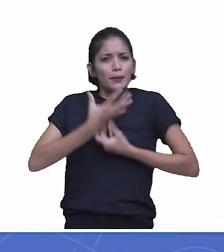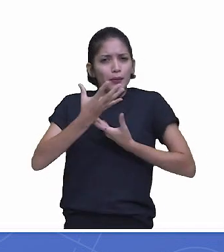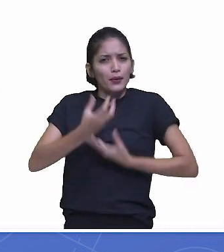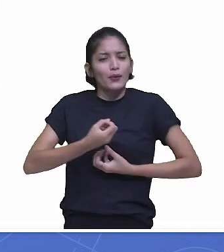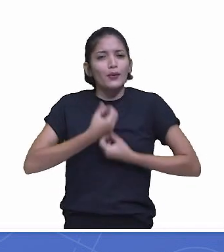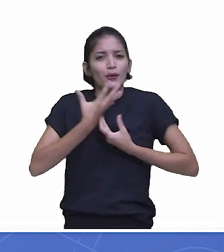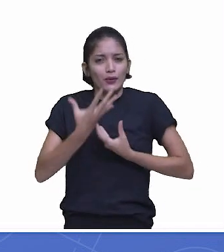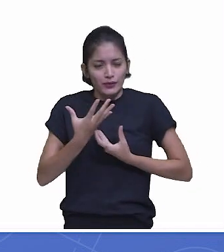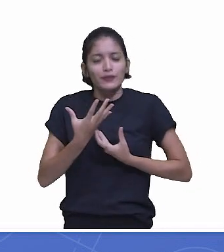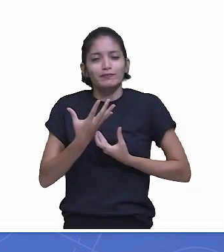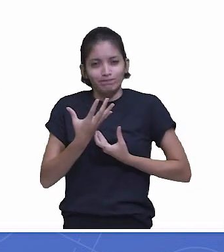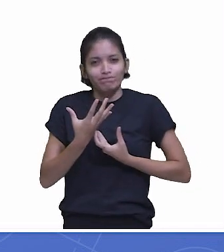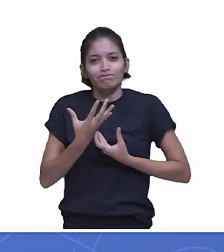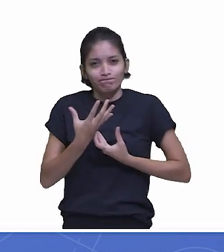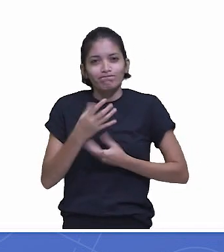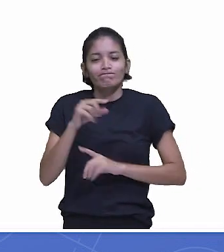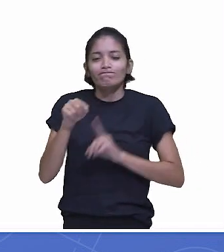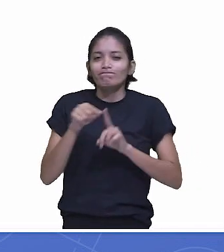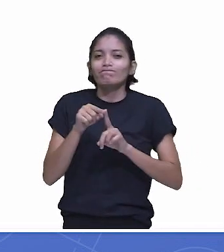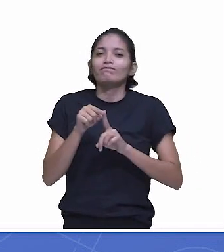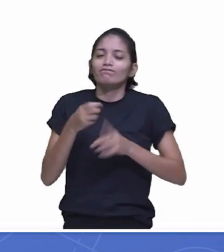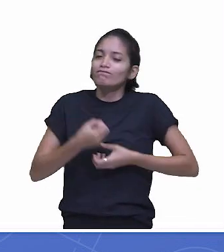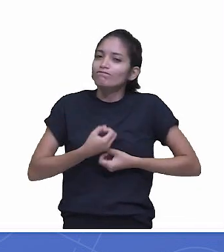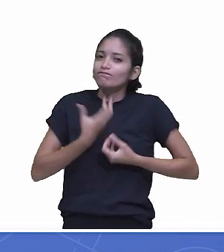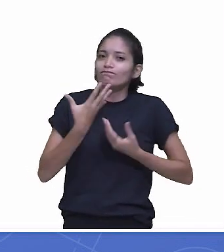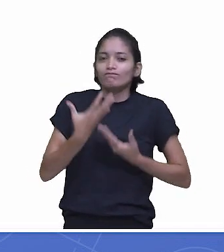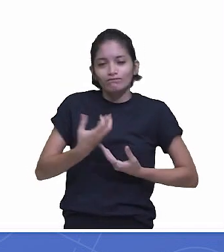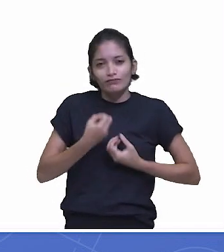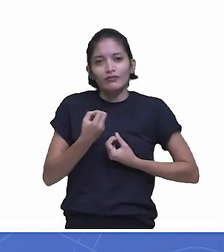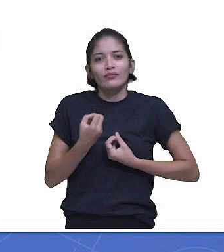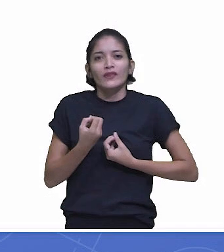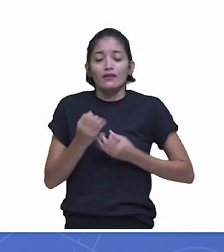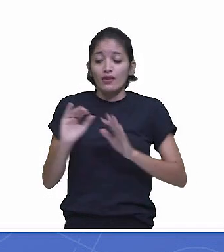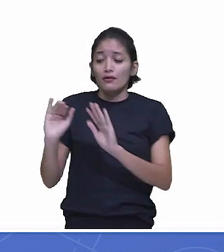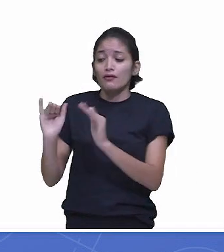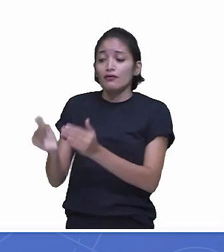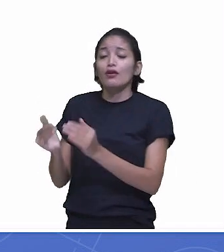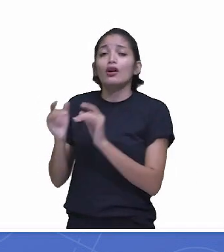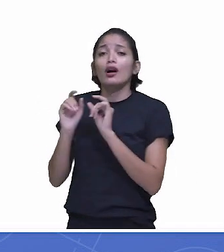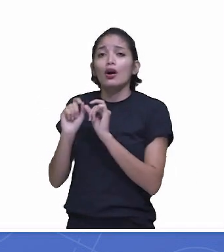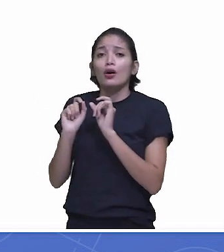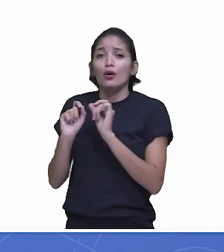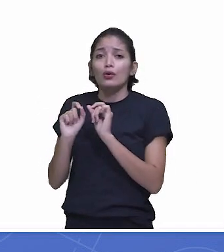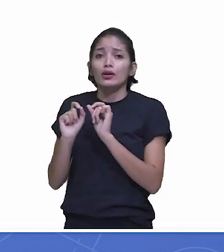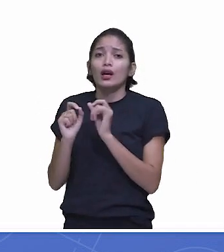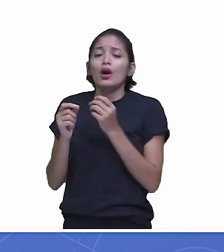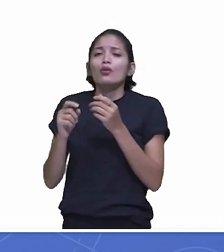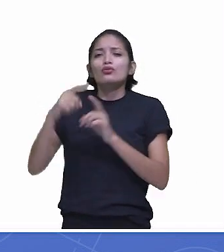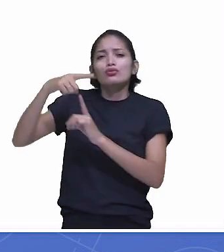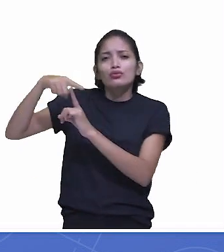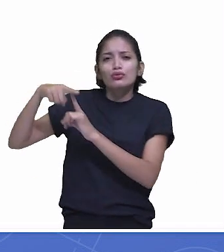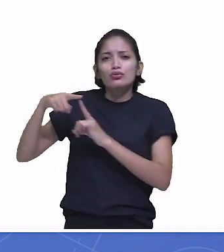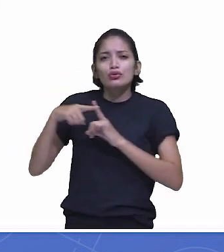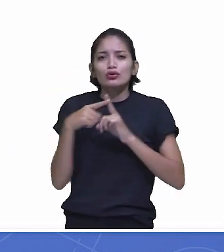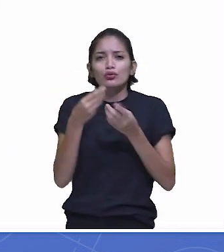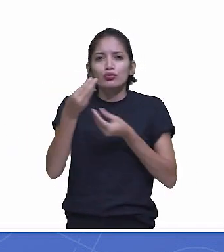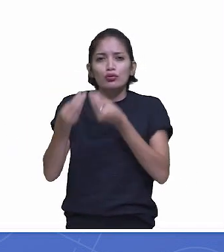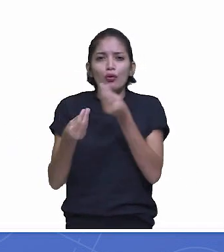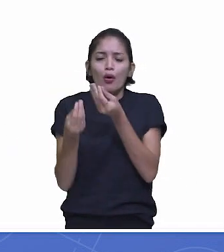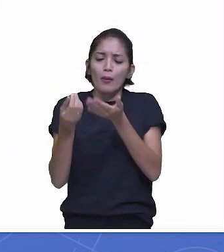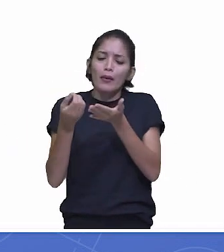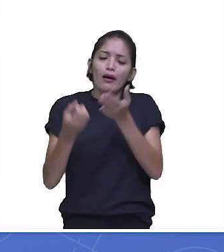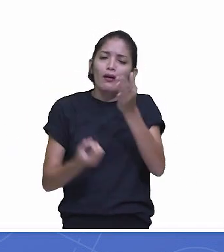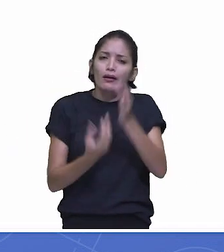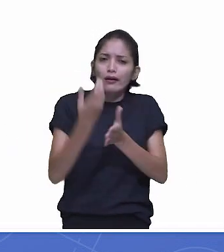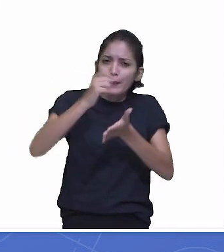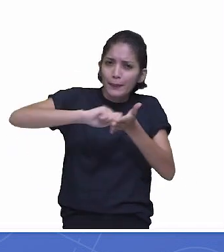expressivo. Aí, a função poética vai dar atenção exatamente ao formato, a forma como o texto é construído,